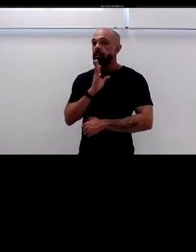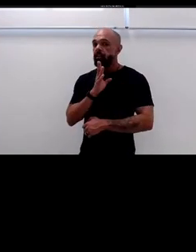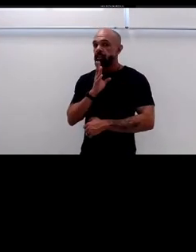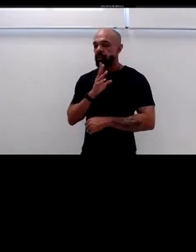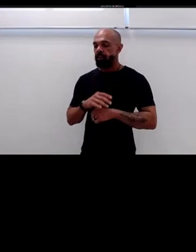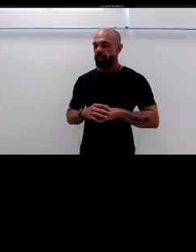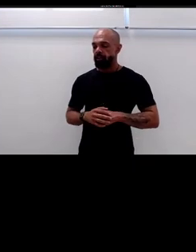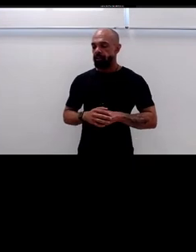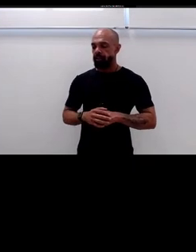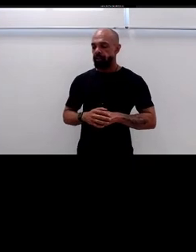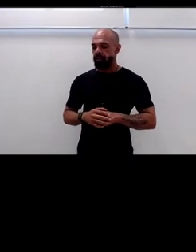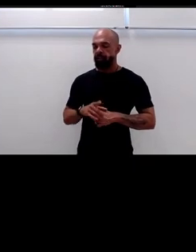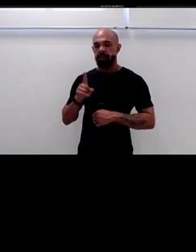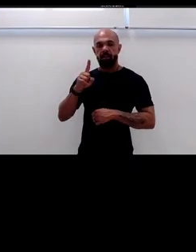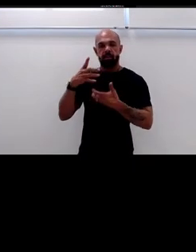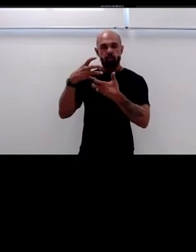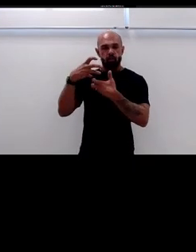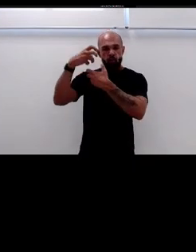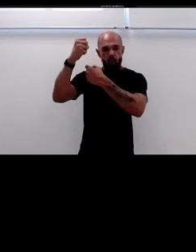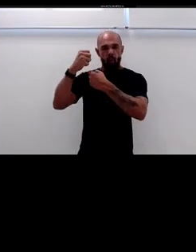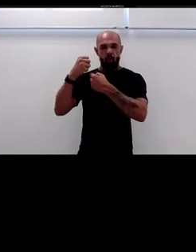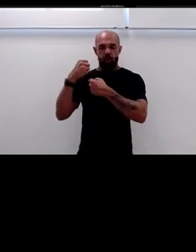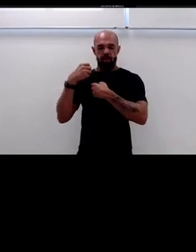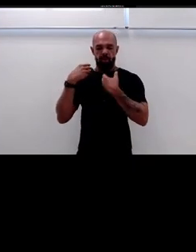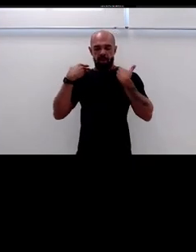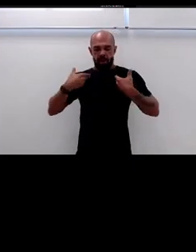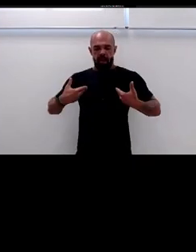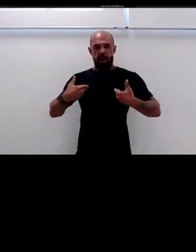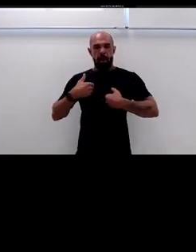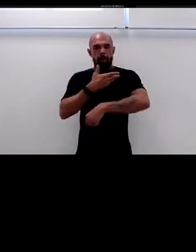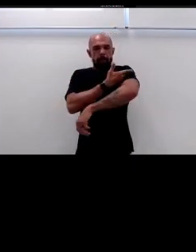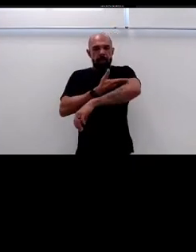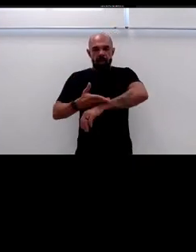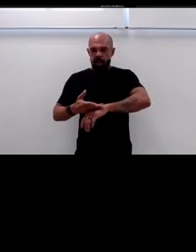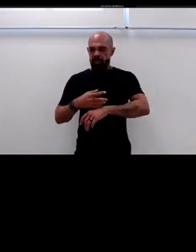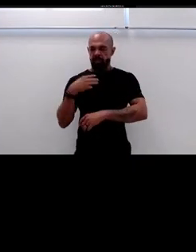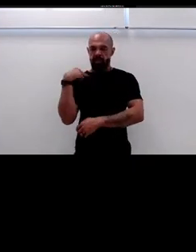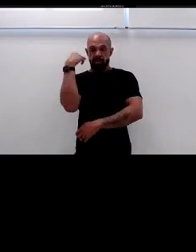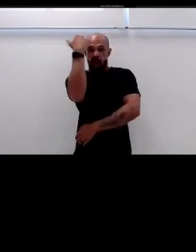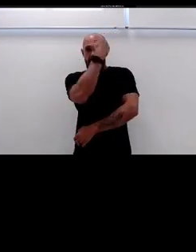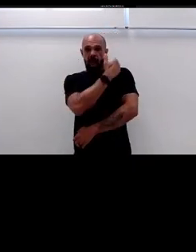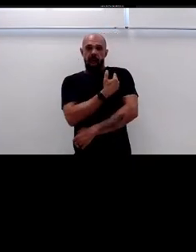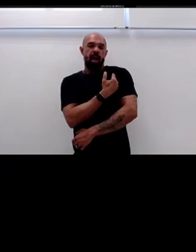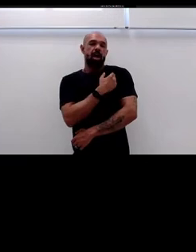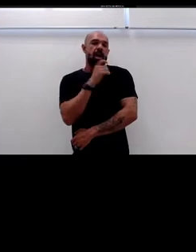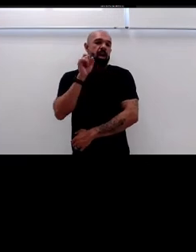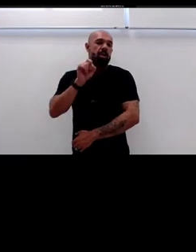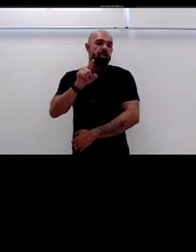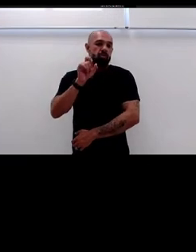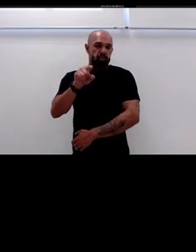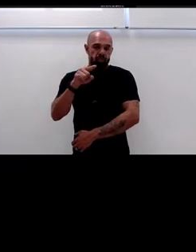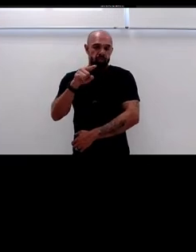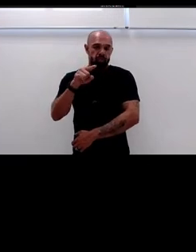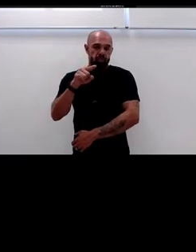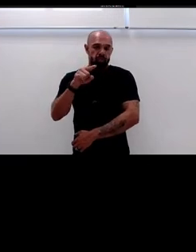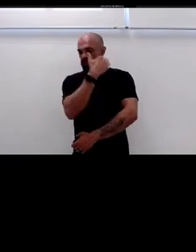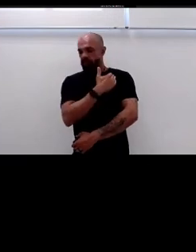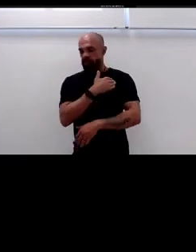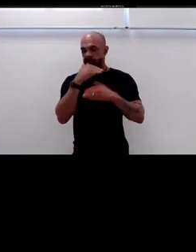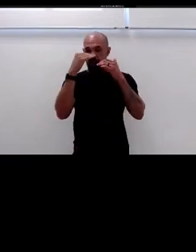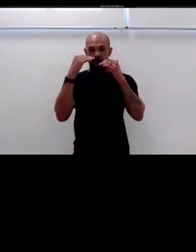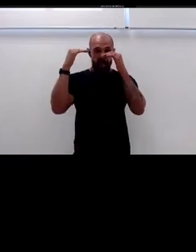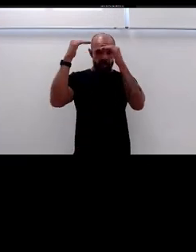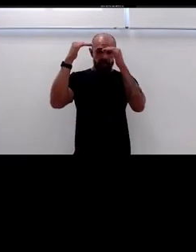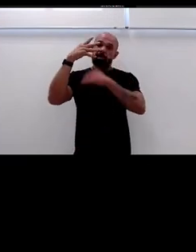Aquela escura em cima da roupa dela, branca ali. Aquele azul que desce do rosto dela, lá em cima no rosto está